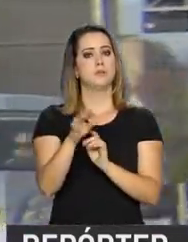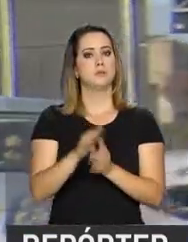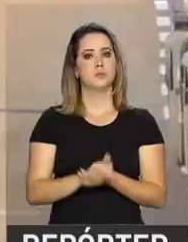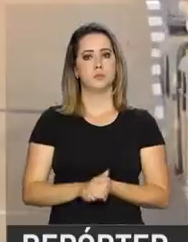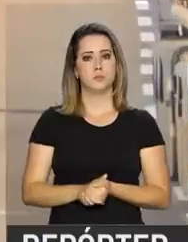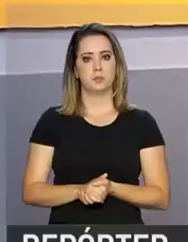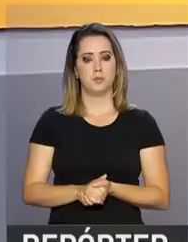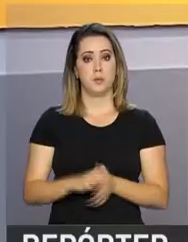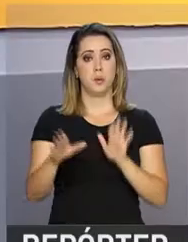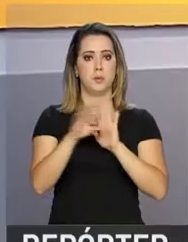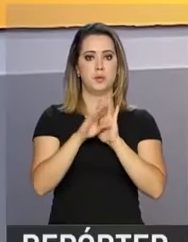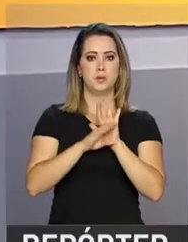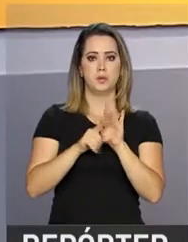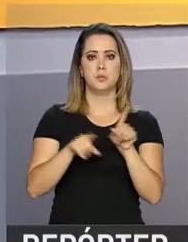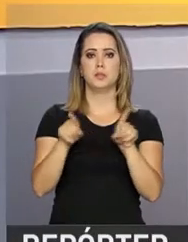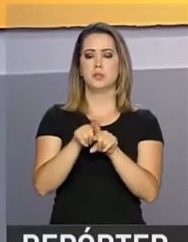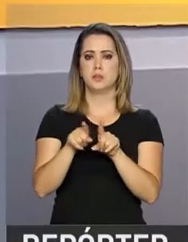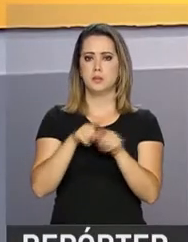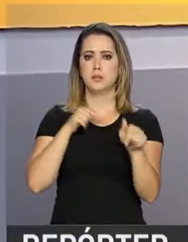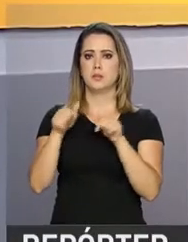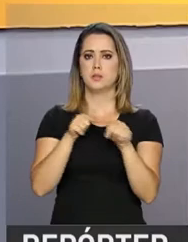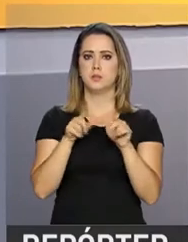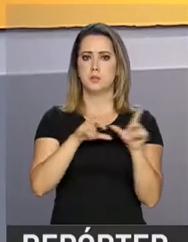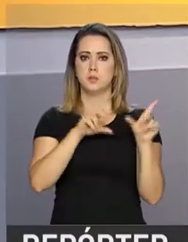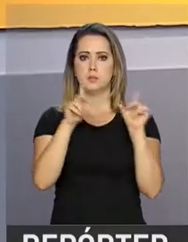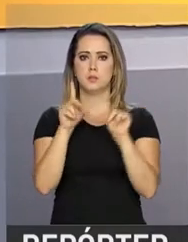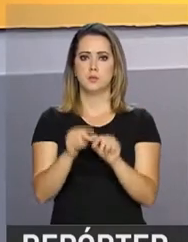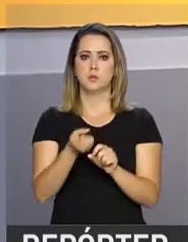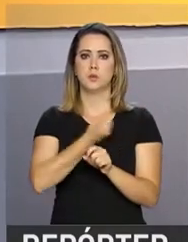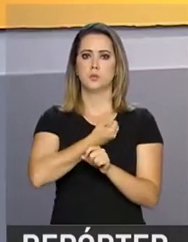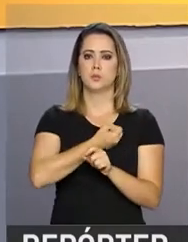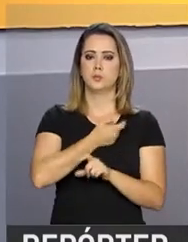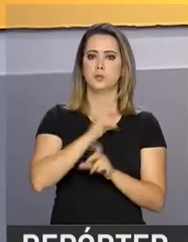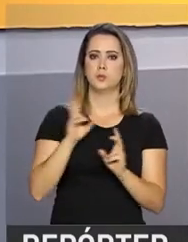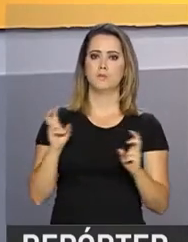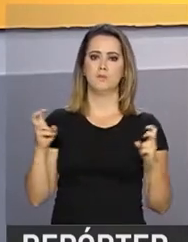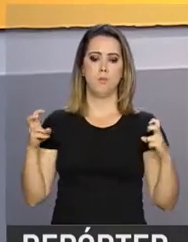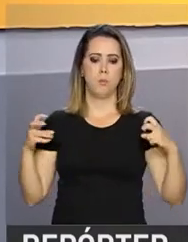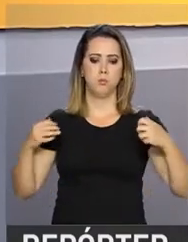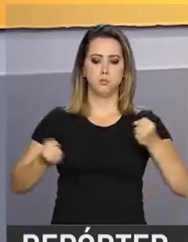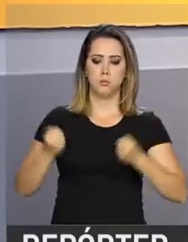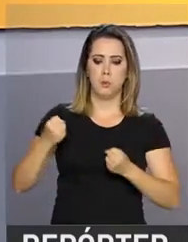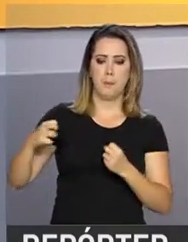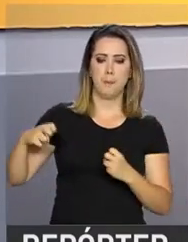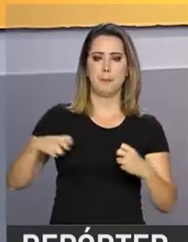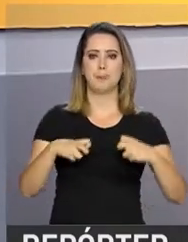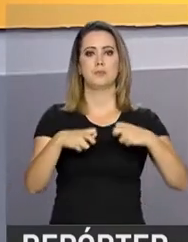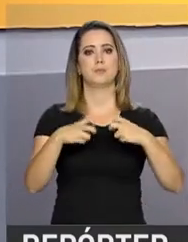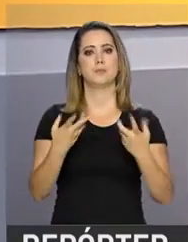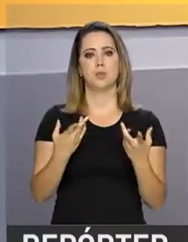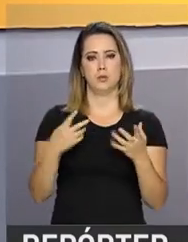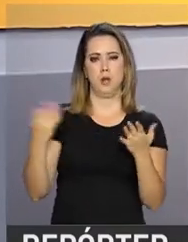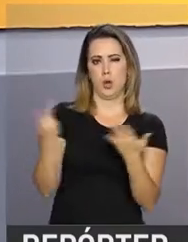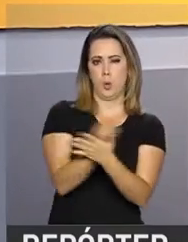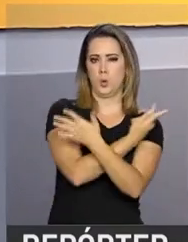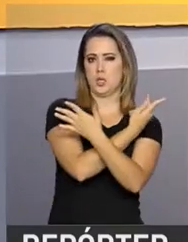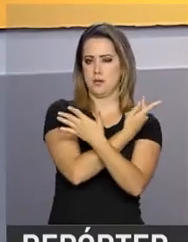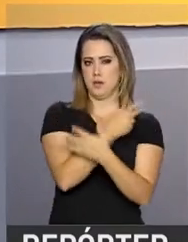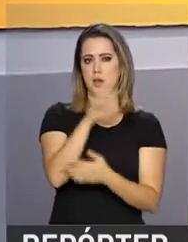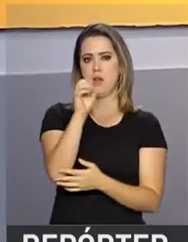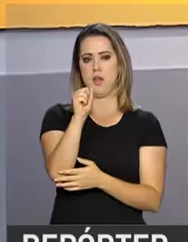denit o programa tem também ações para reduzir o número de acidentes durante obras serviços e